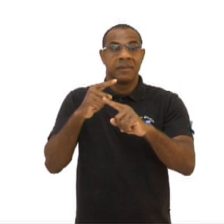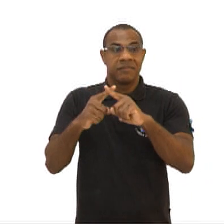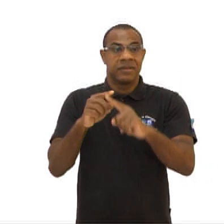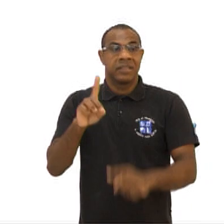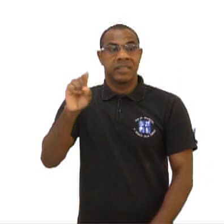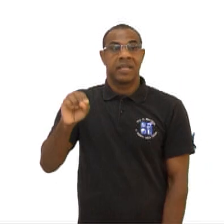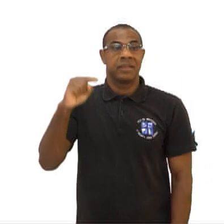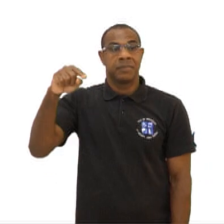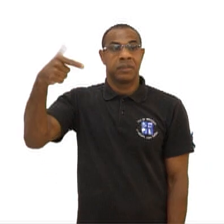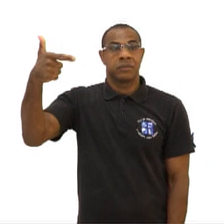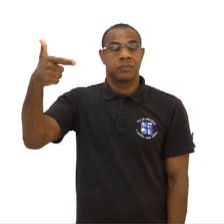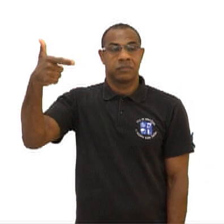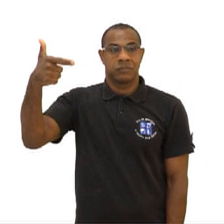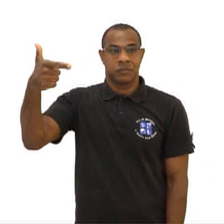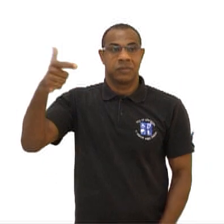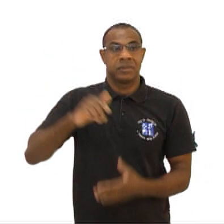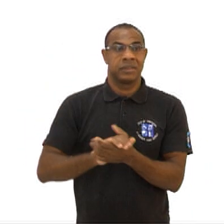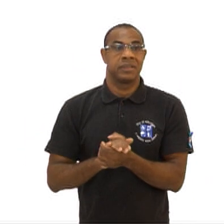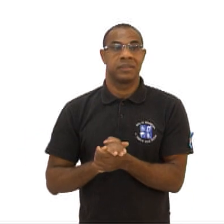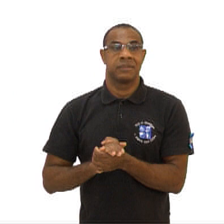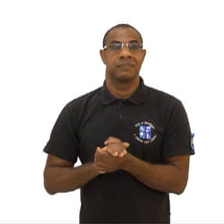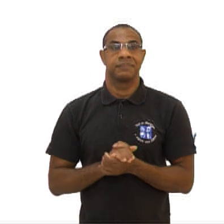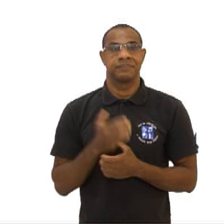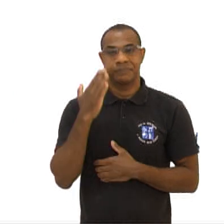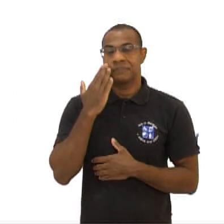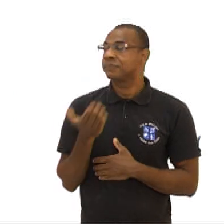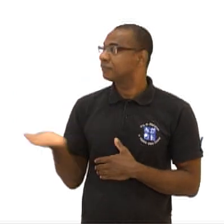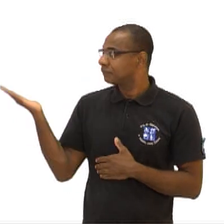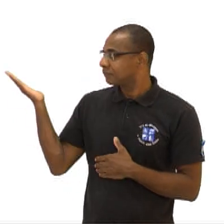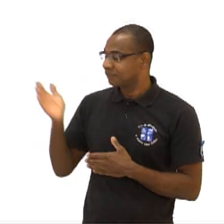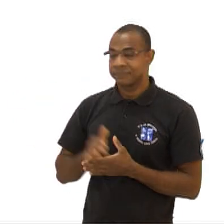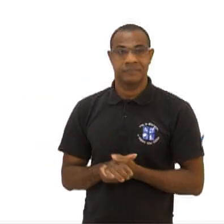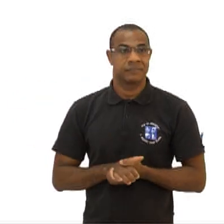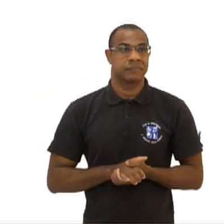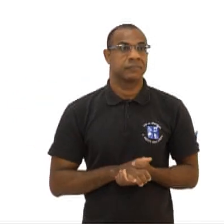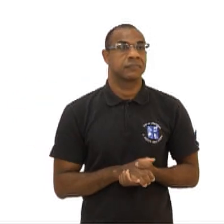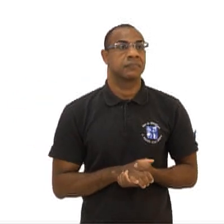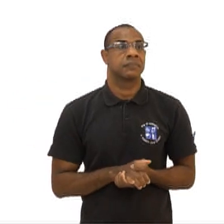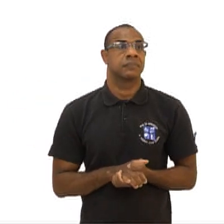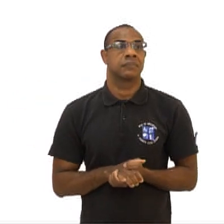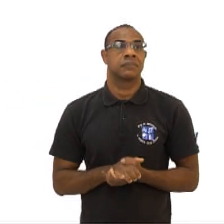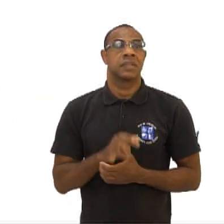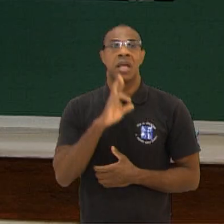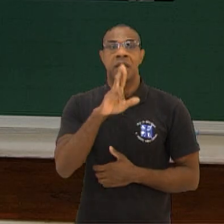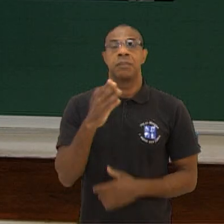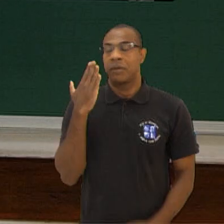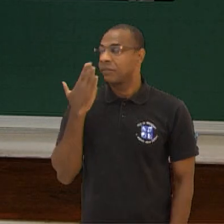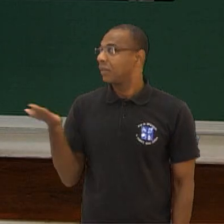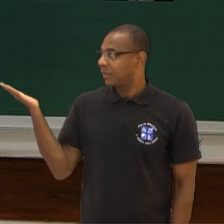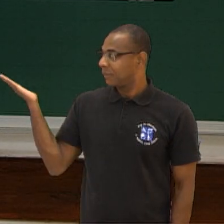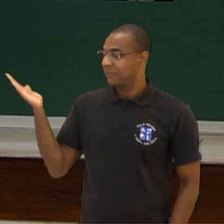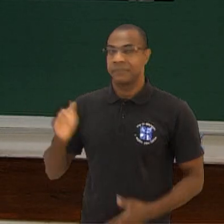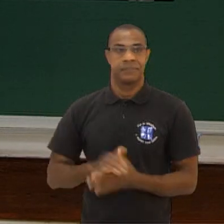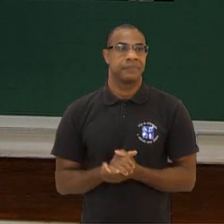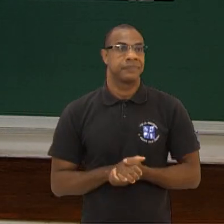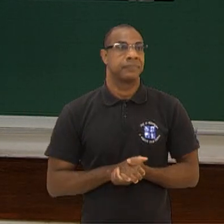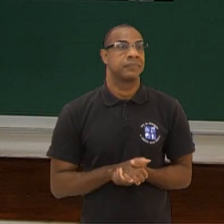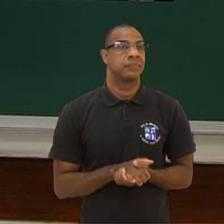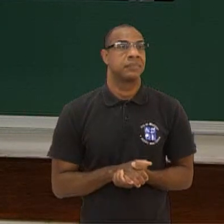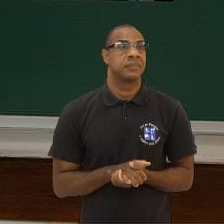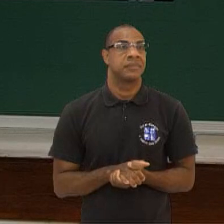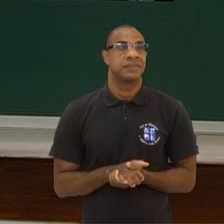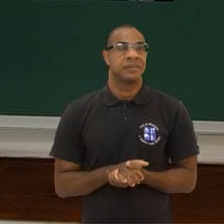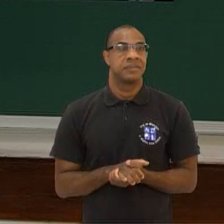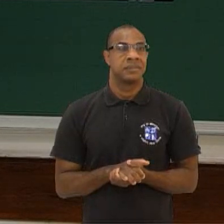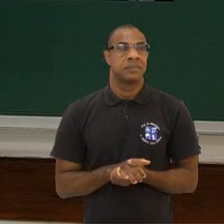10 elevado a menos 8 newtons. A resposta do nosso problema. Ok?